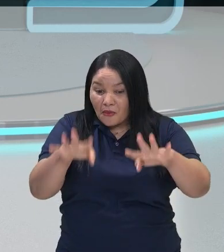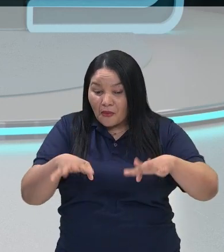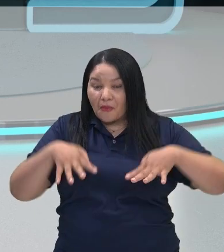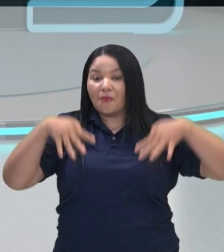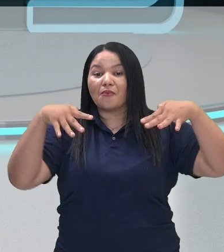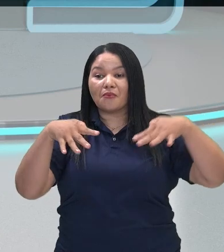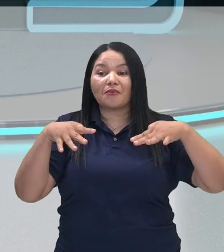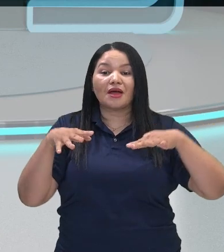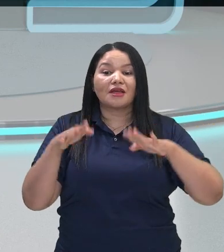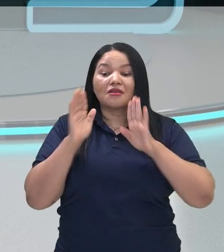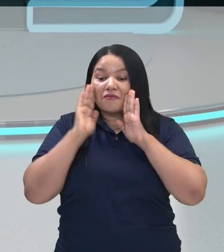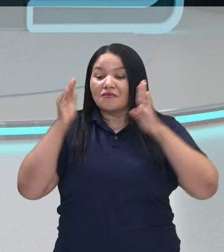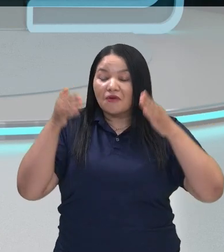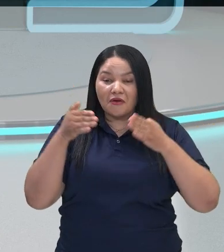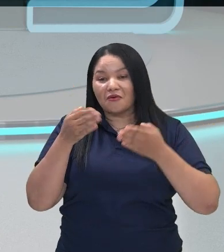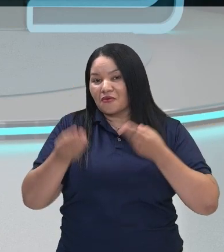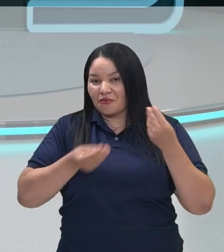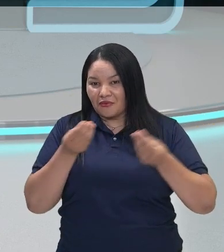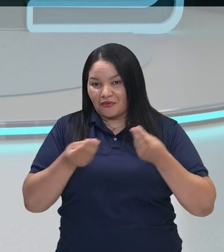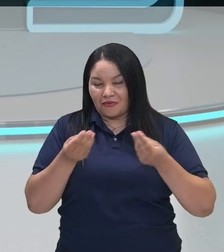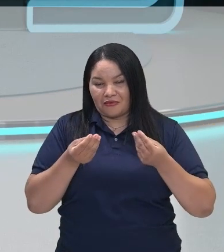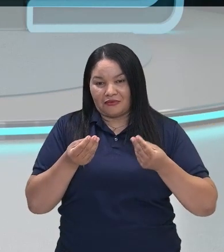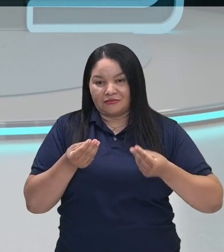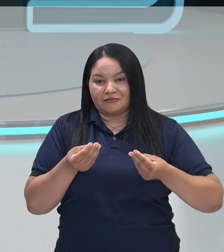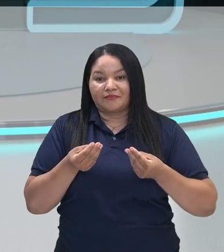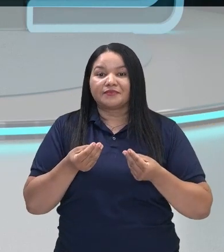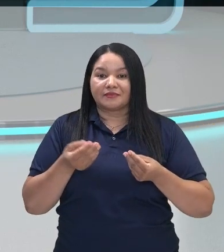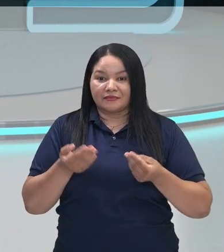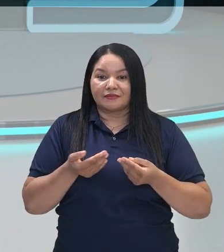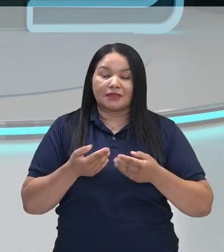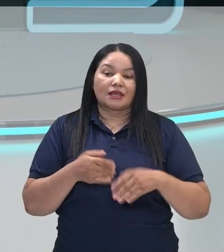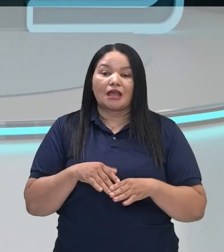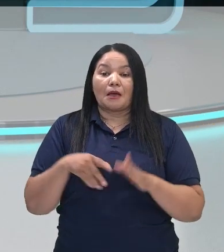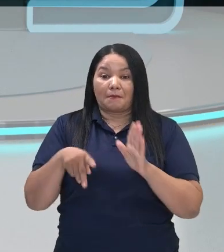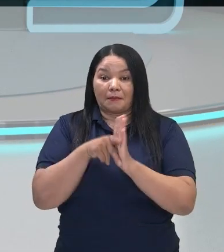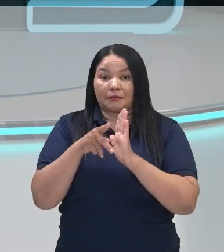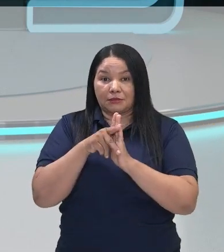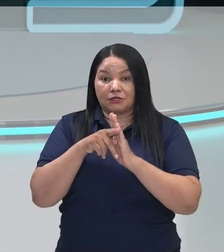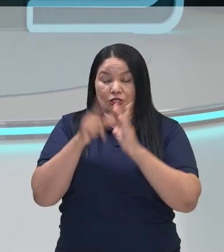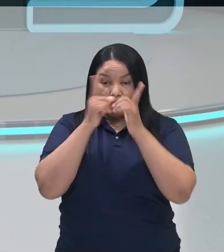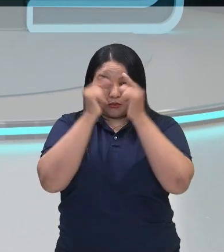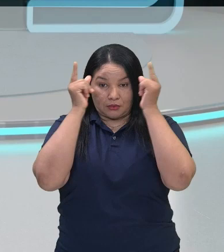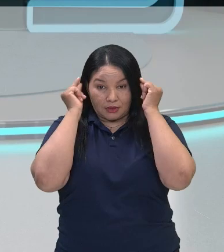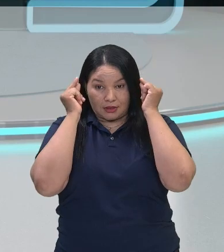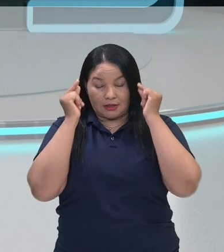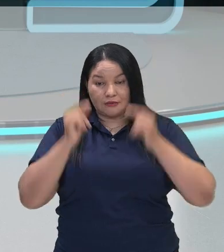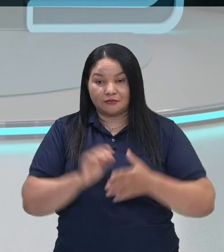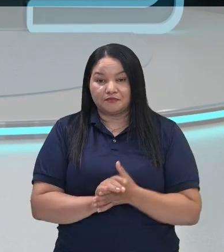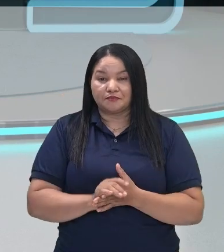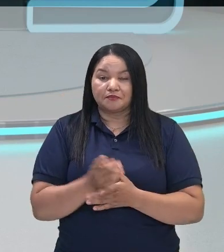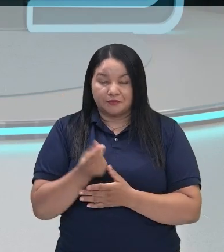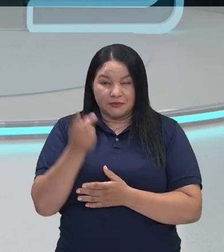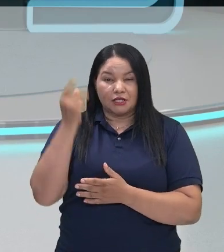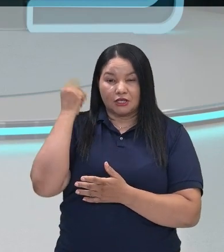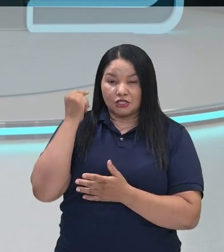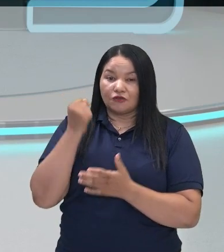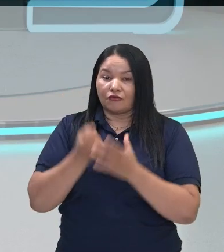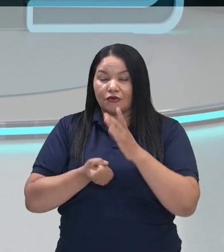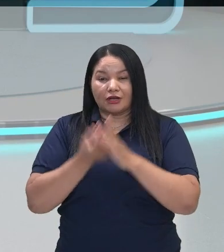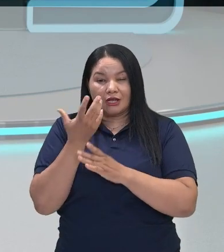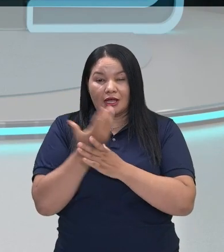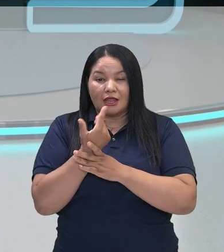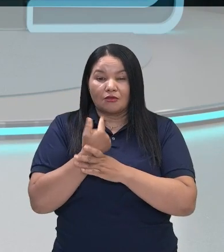ouvir, não é verdade? Então, aqui nós temos um teatro grego antigo, que é um espaço convencional, que foi criado para